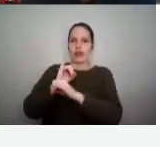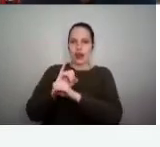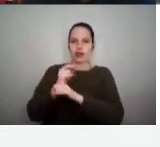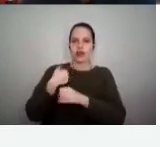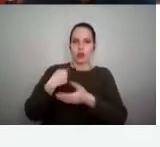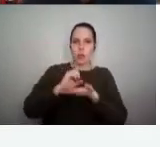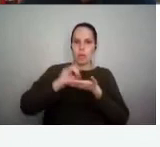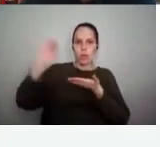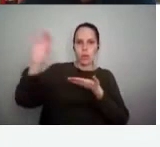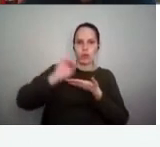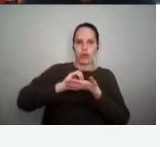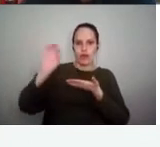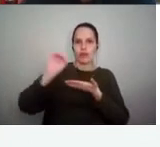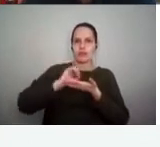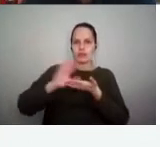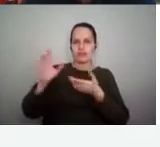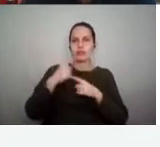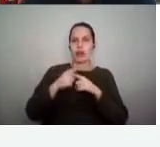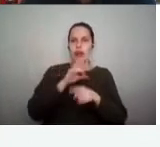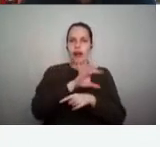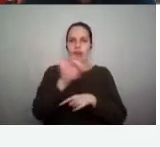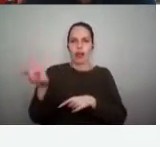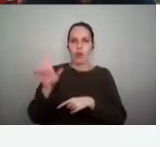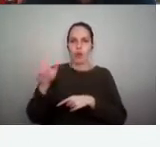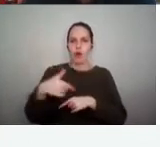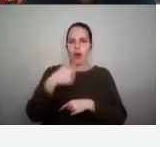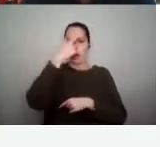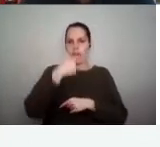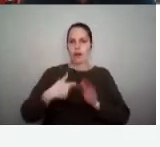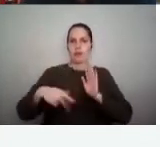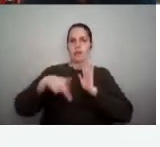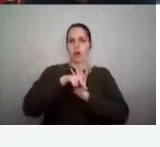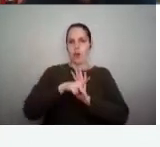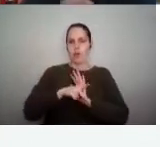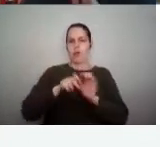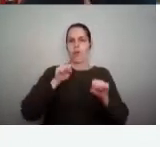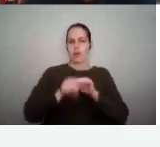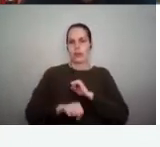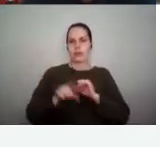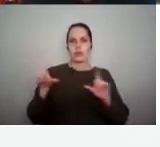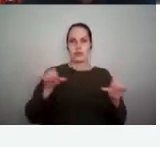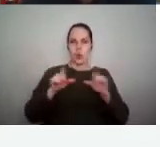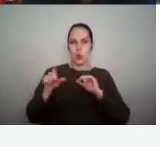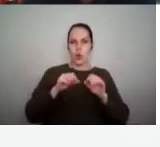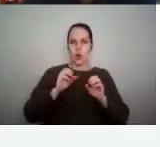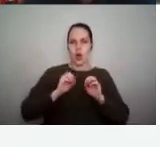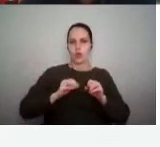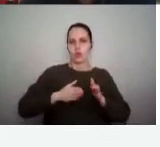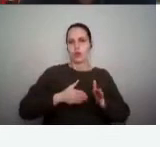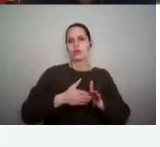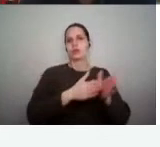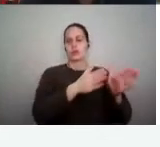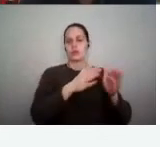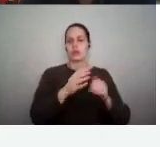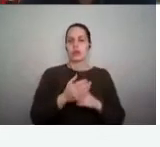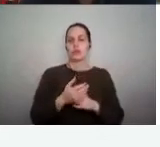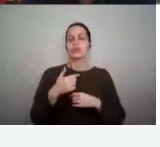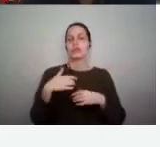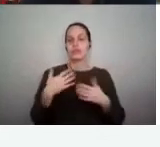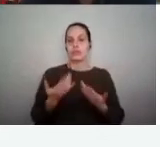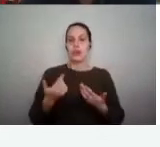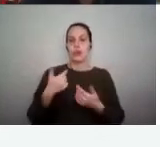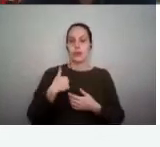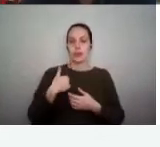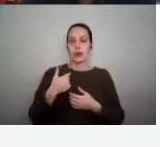da sua formação, é sujeito das suas escolhas educacionais. E eu transformei, então, esse meu